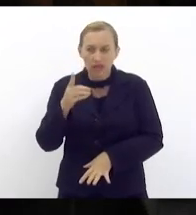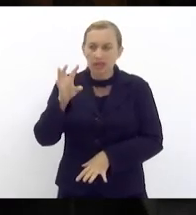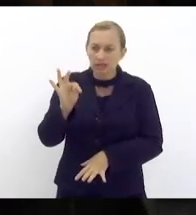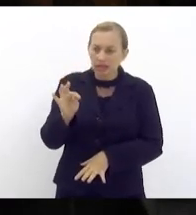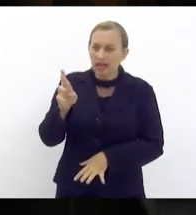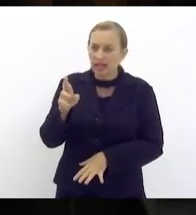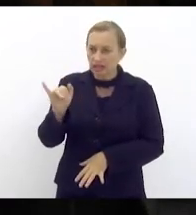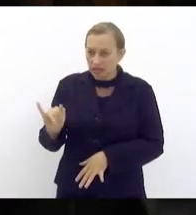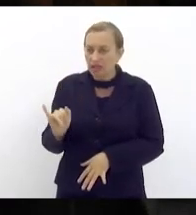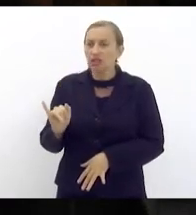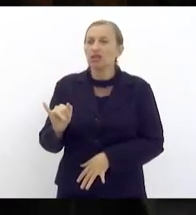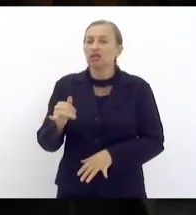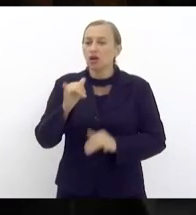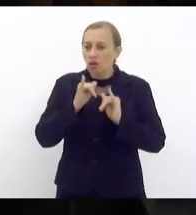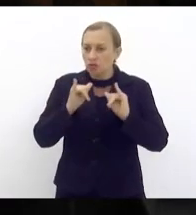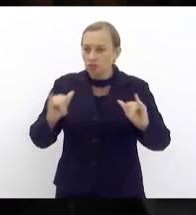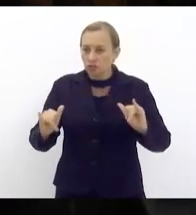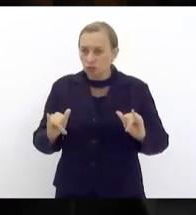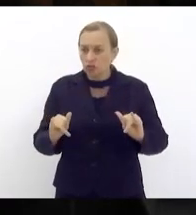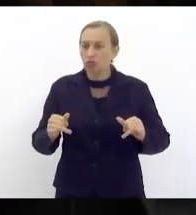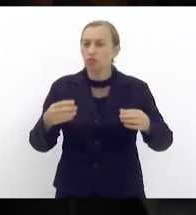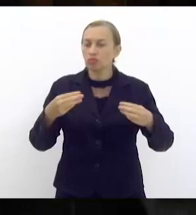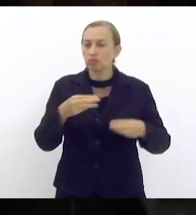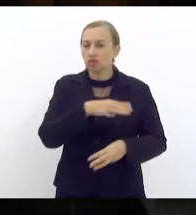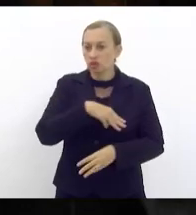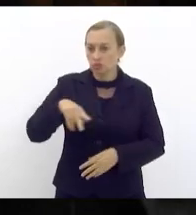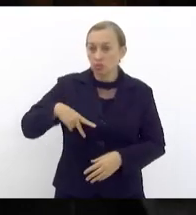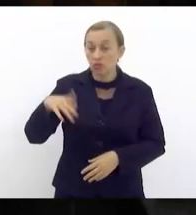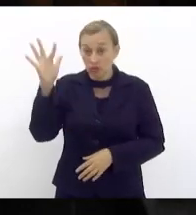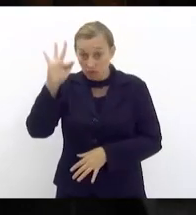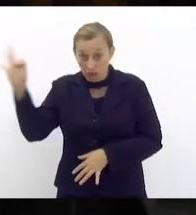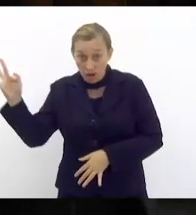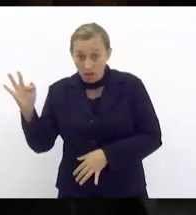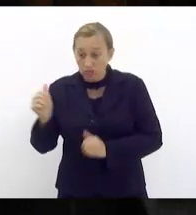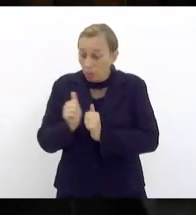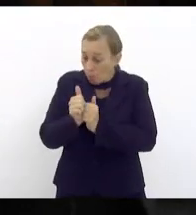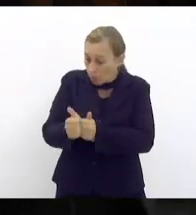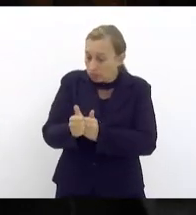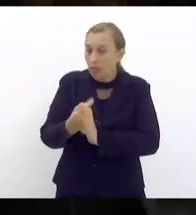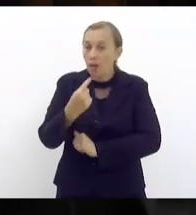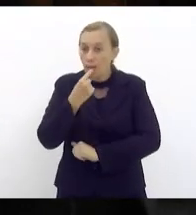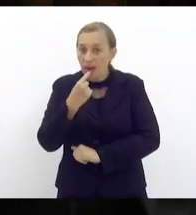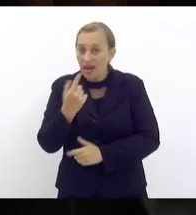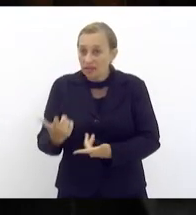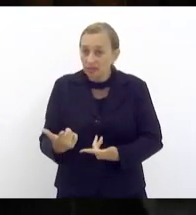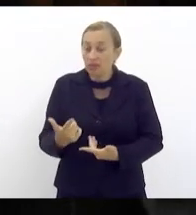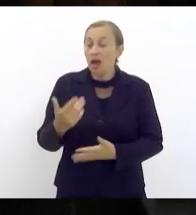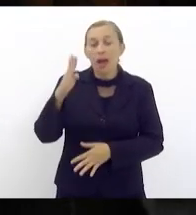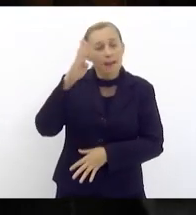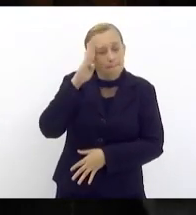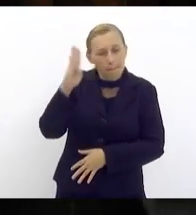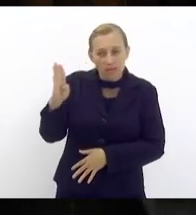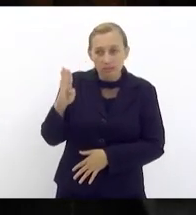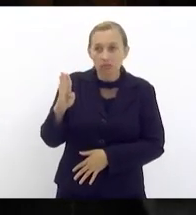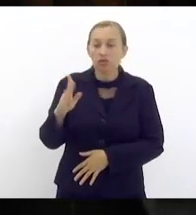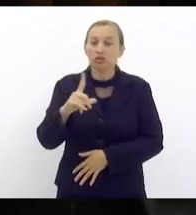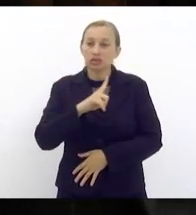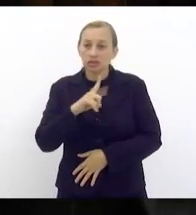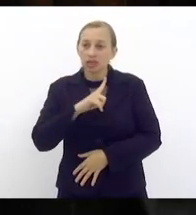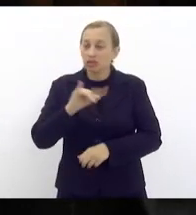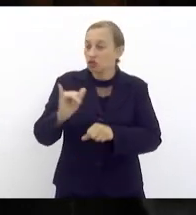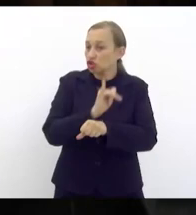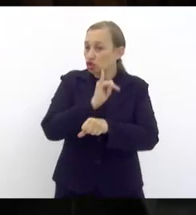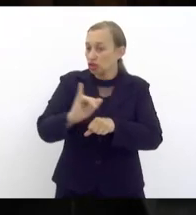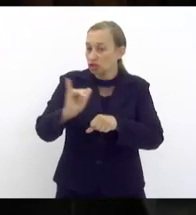Ministério Público Federal tá acompanhando a situação de perto e que é reafirmar é fundamental que haja um